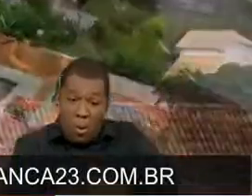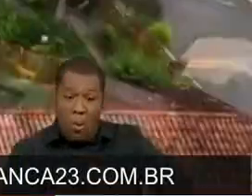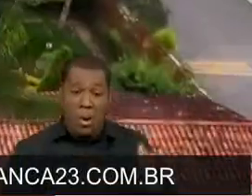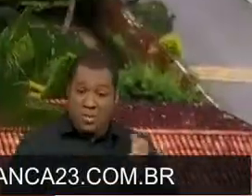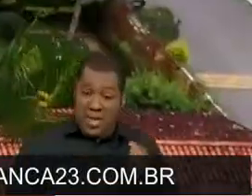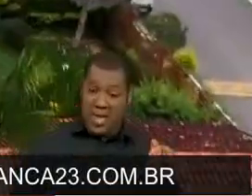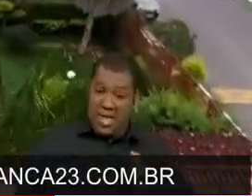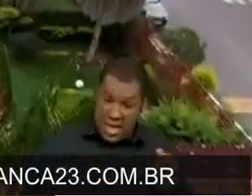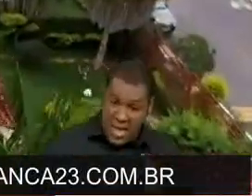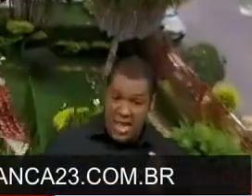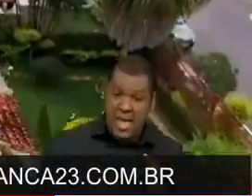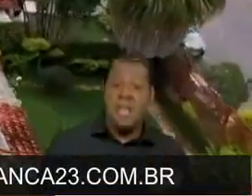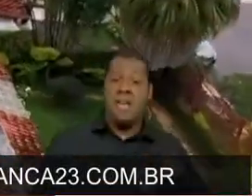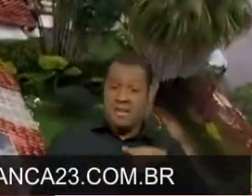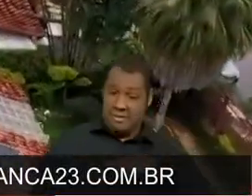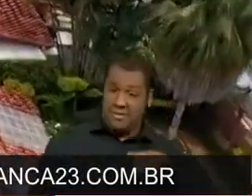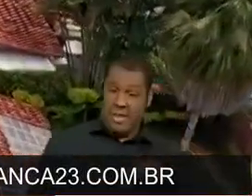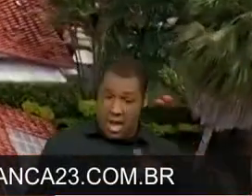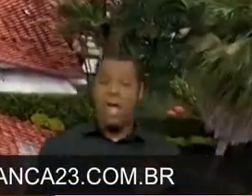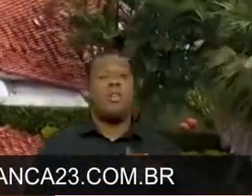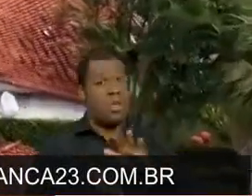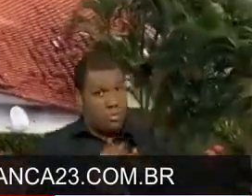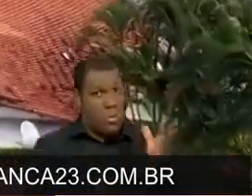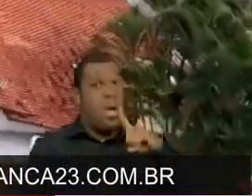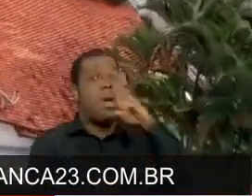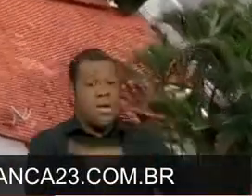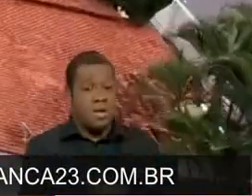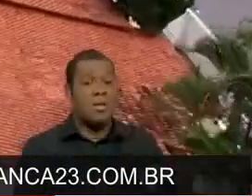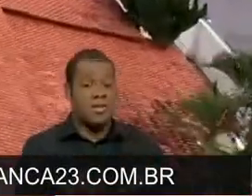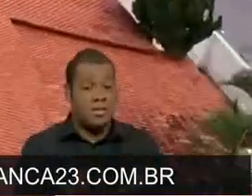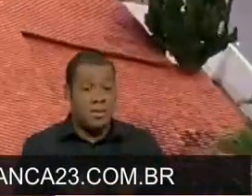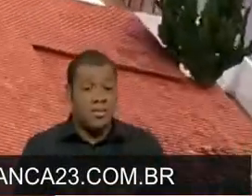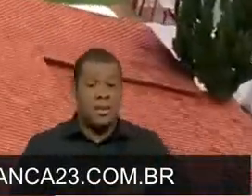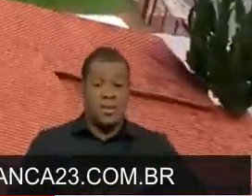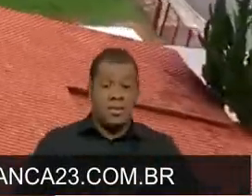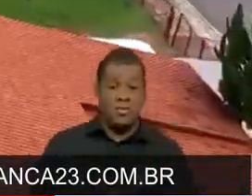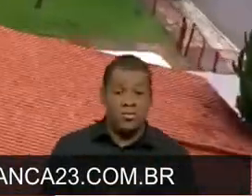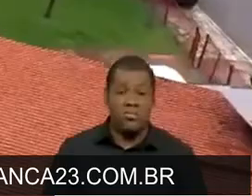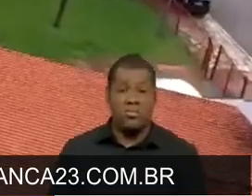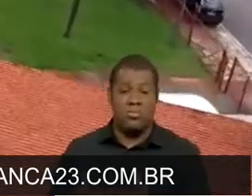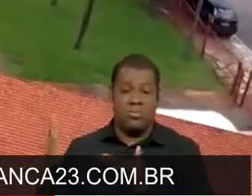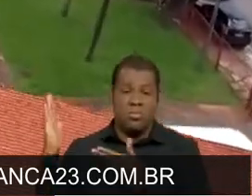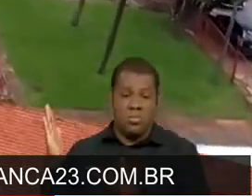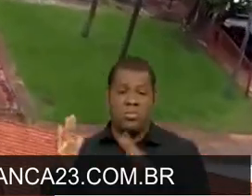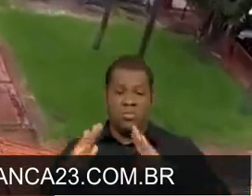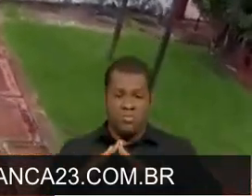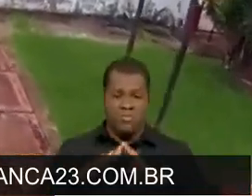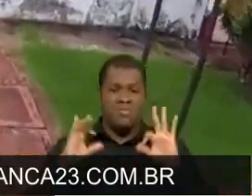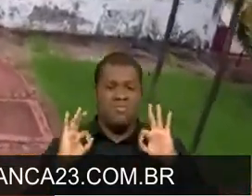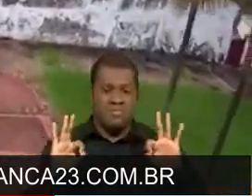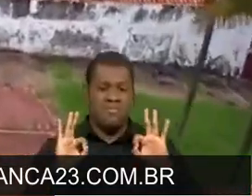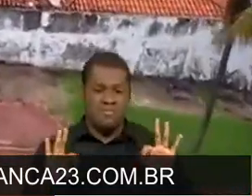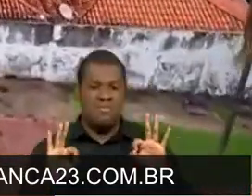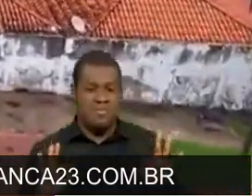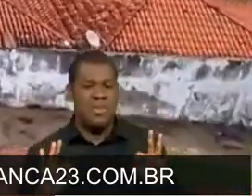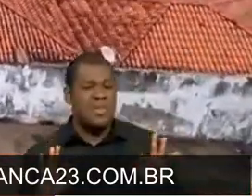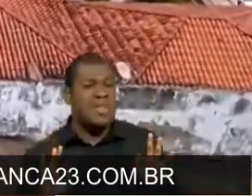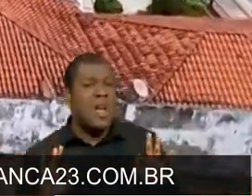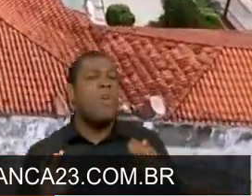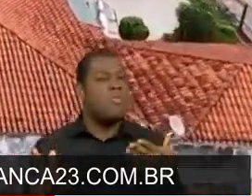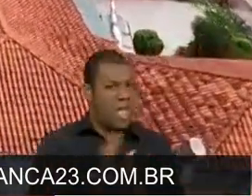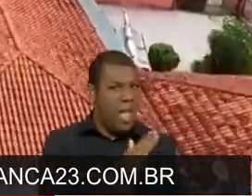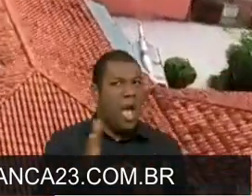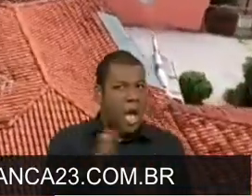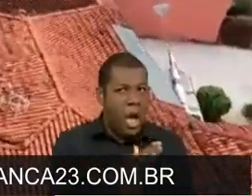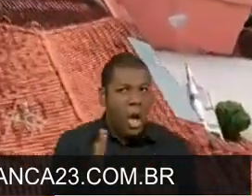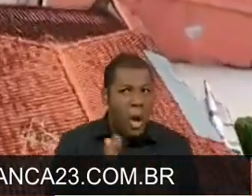piscinas, mas essas residências, sejam para moradia ou para aluguel por temporada, nem sempre recebem os cuidados